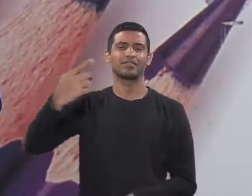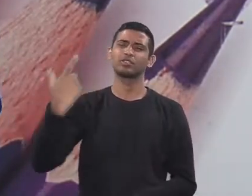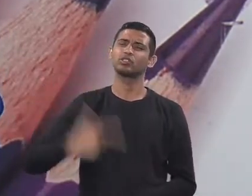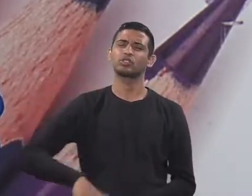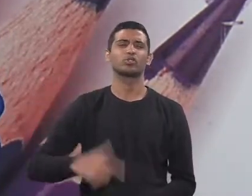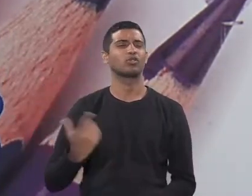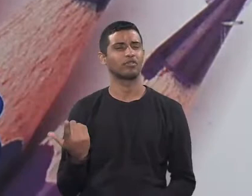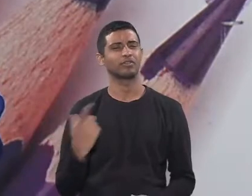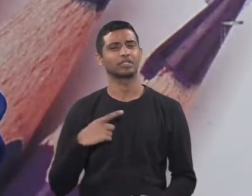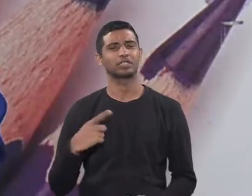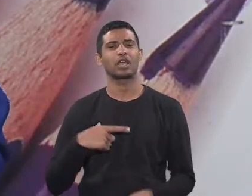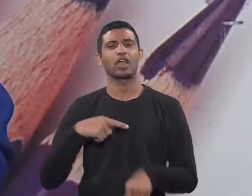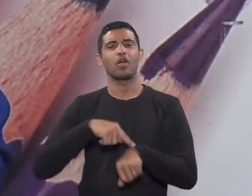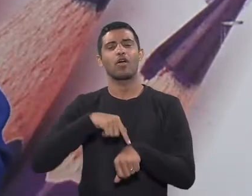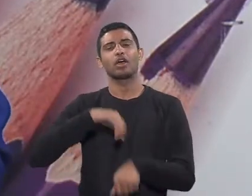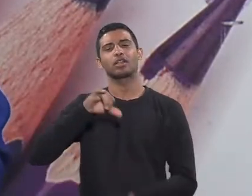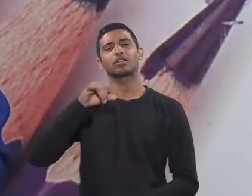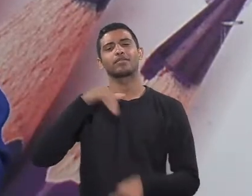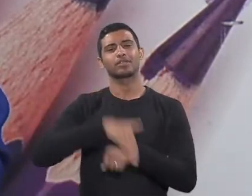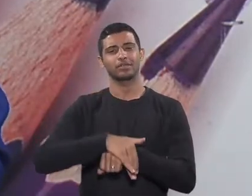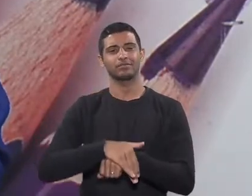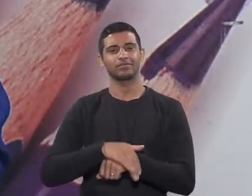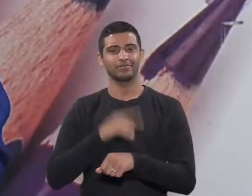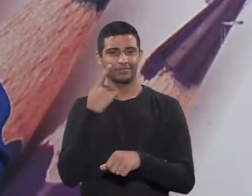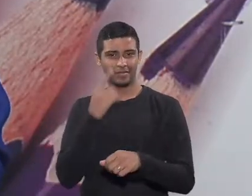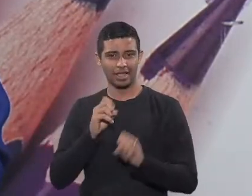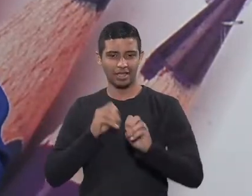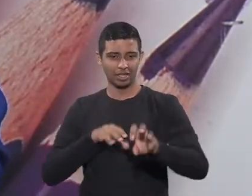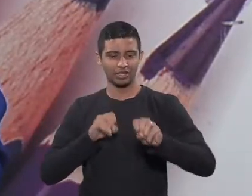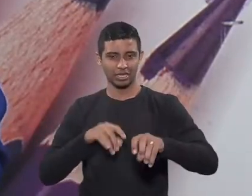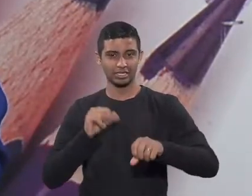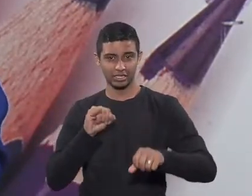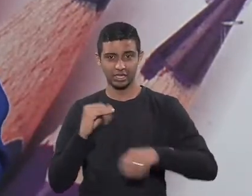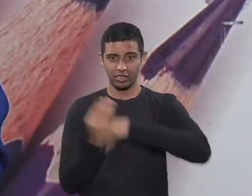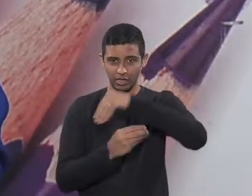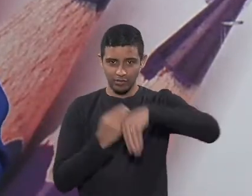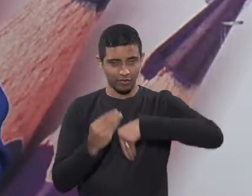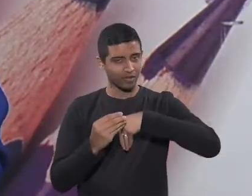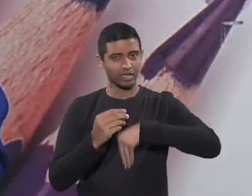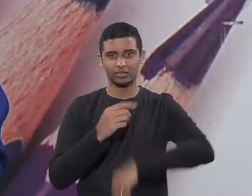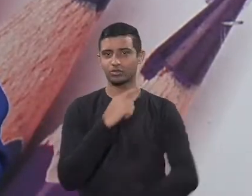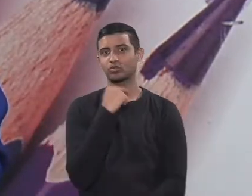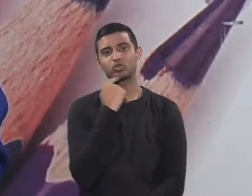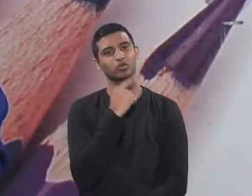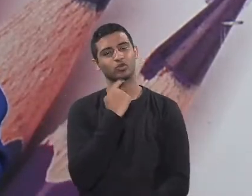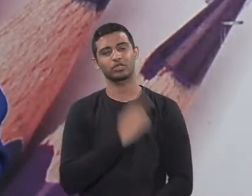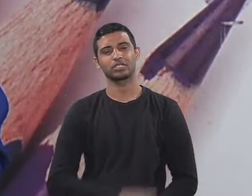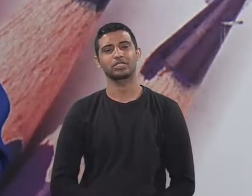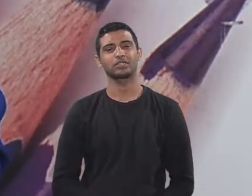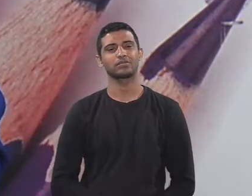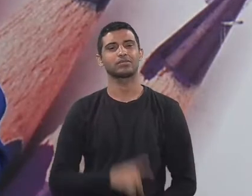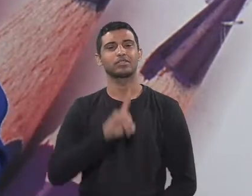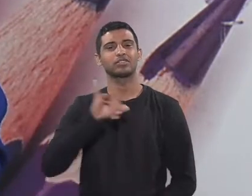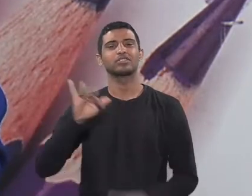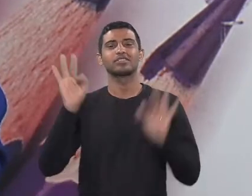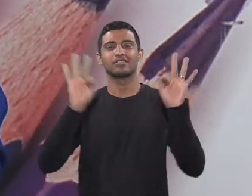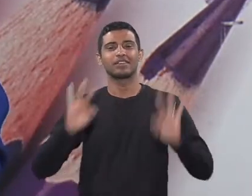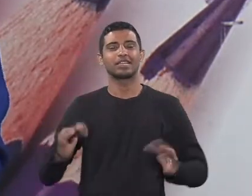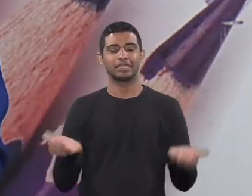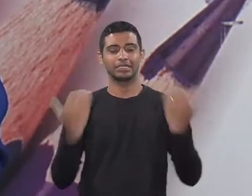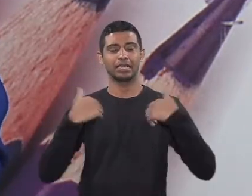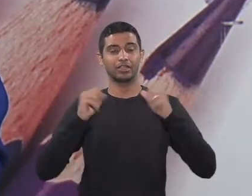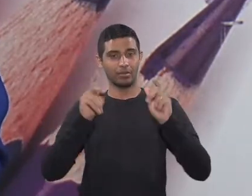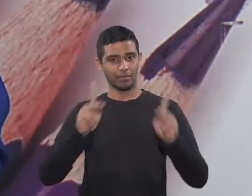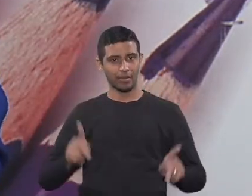vem tem muito mais às 9 horas da noite. Educação, se você não se envolver, não rola. Dias